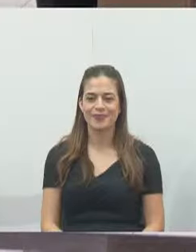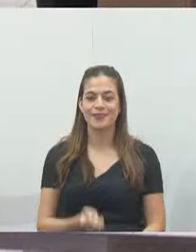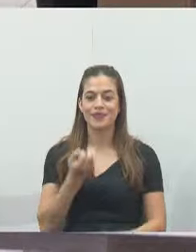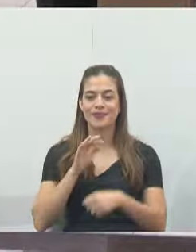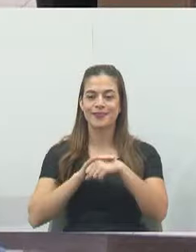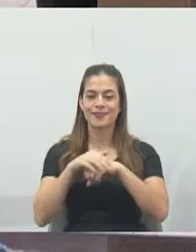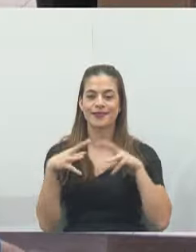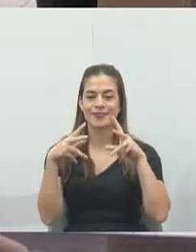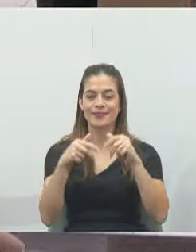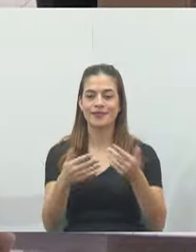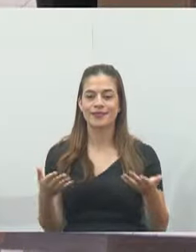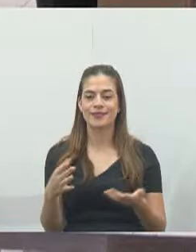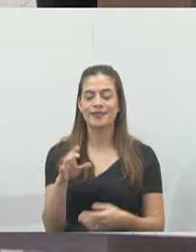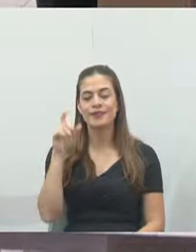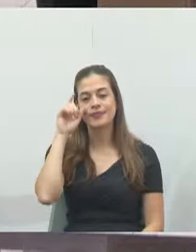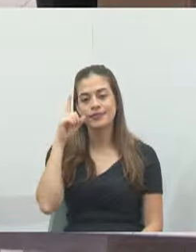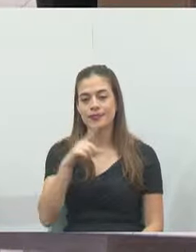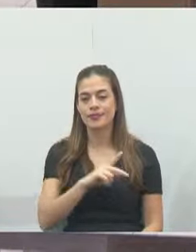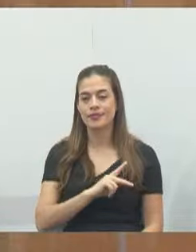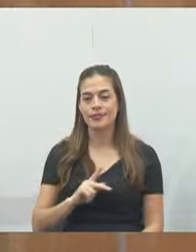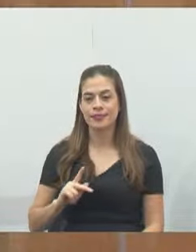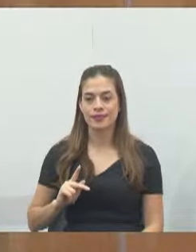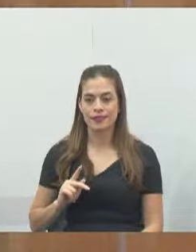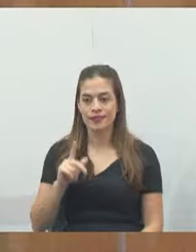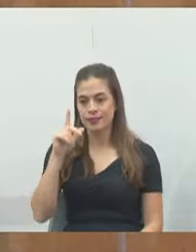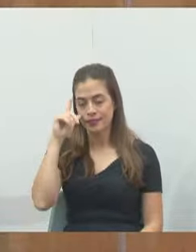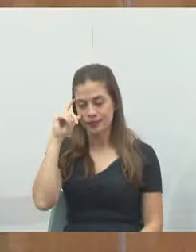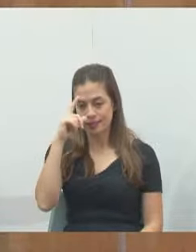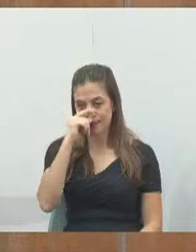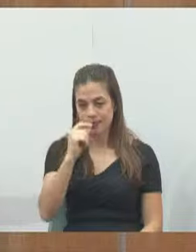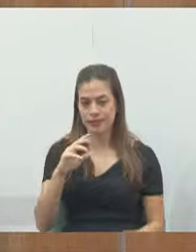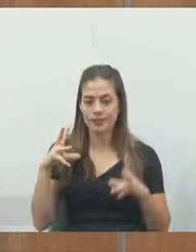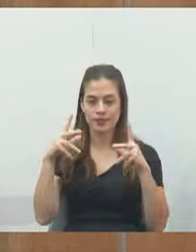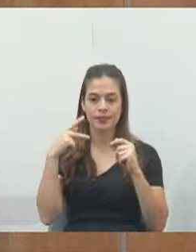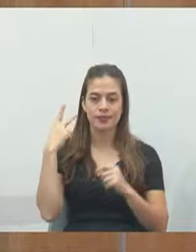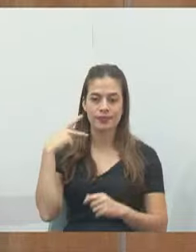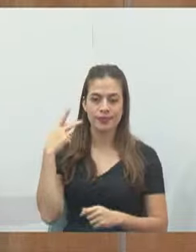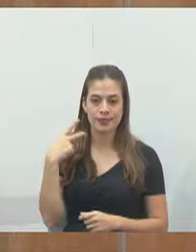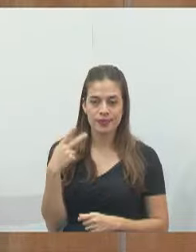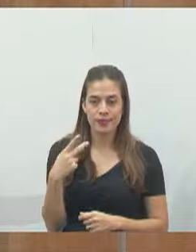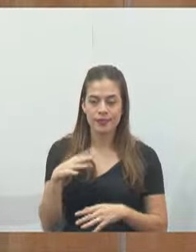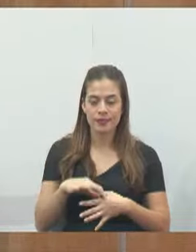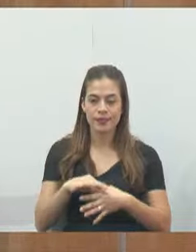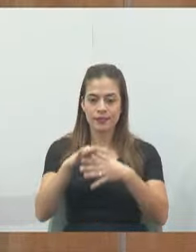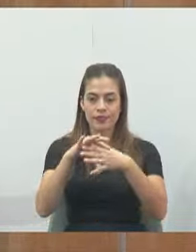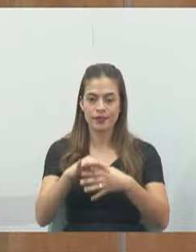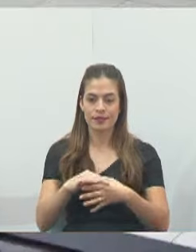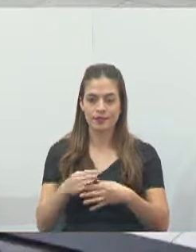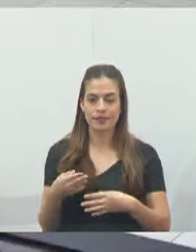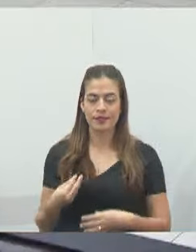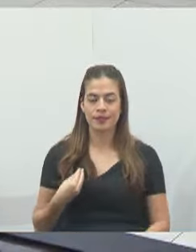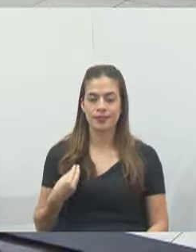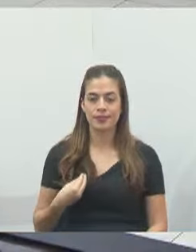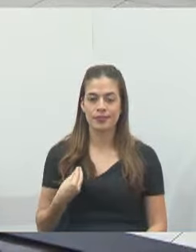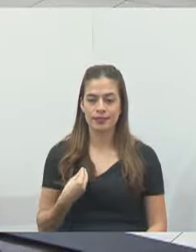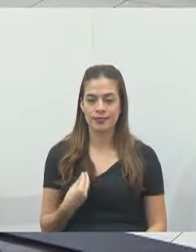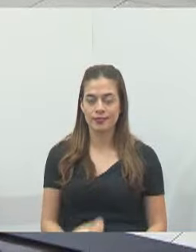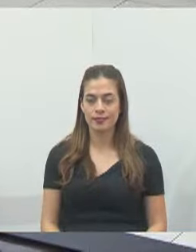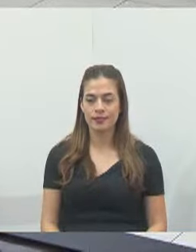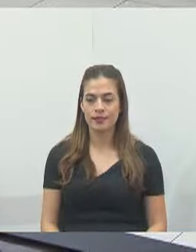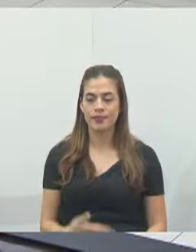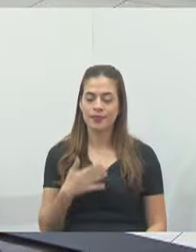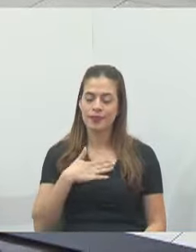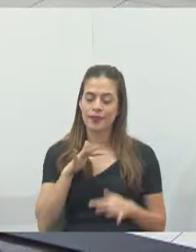Presidente Abner, nobre vereadores, autoridades aqui presentes,